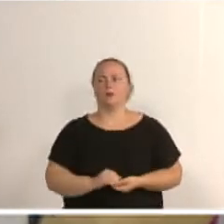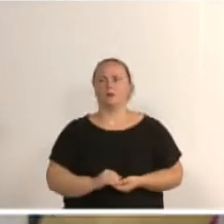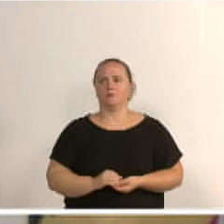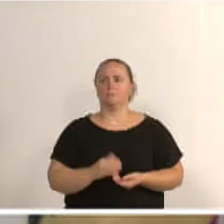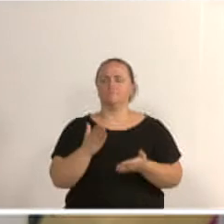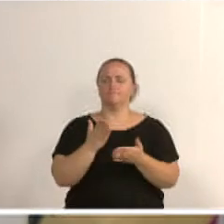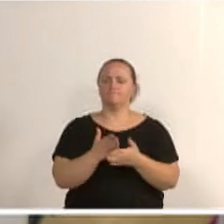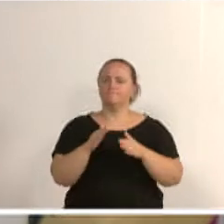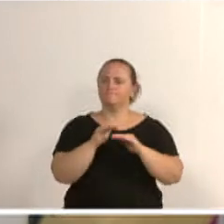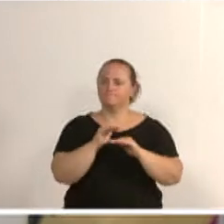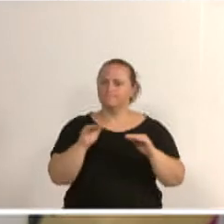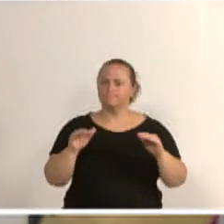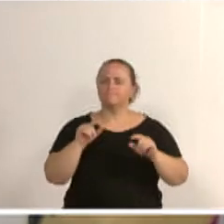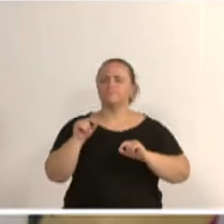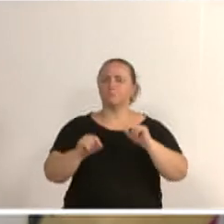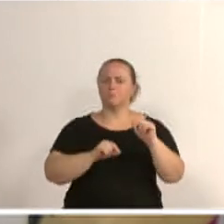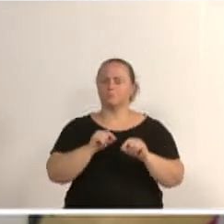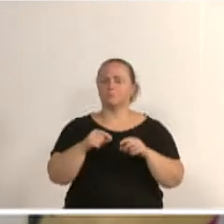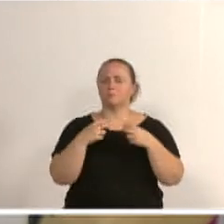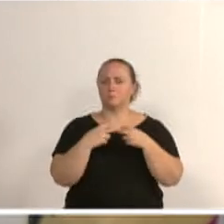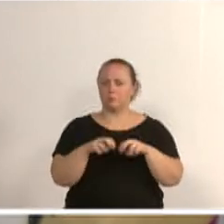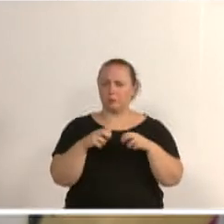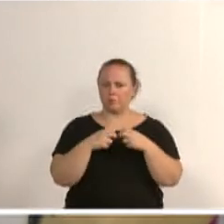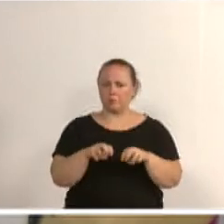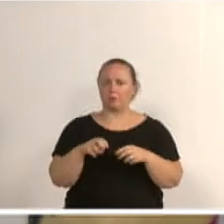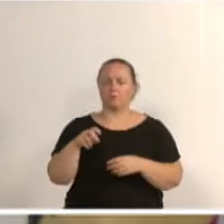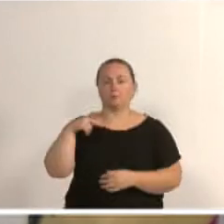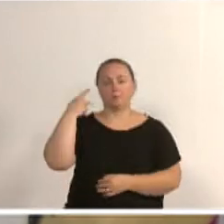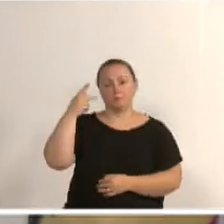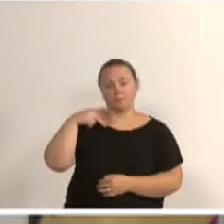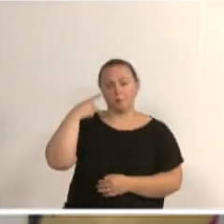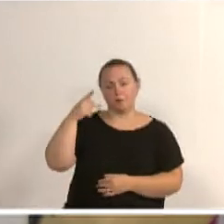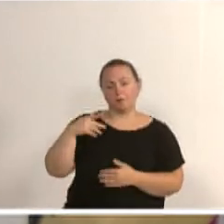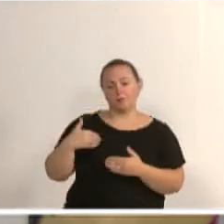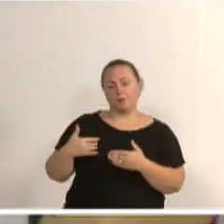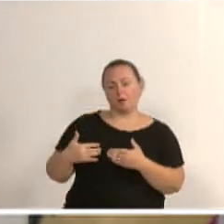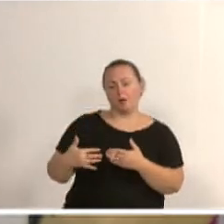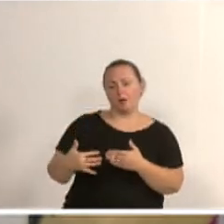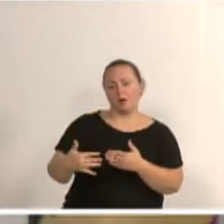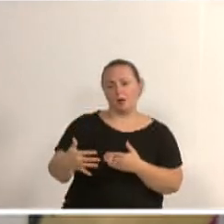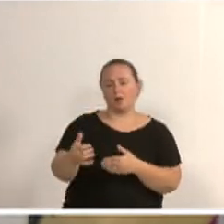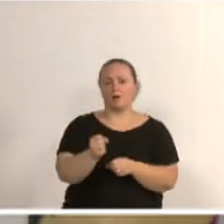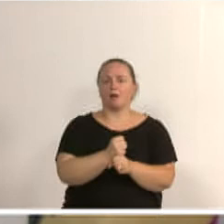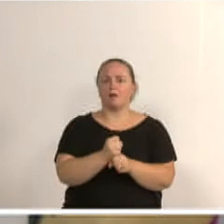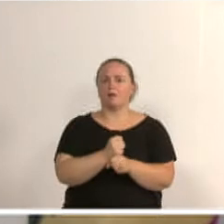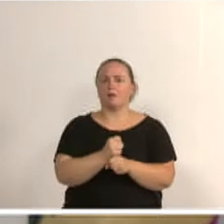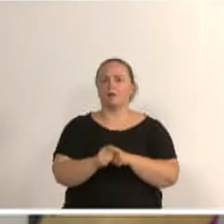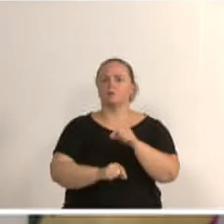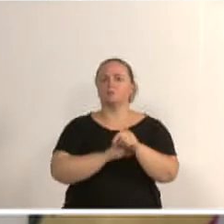do transporte coletivo de Blumenau, politicamente, ao longo dos últimos anos, ter